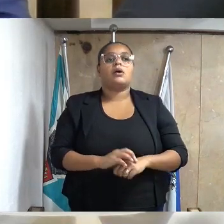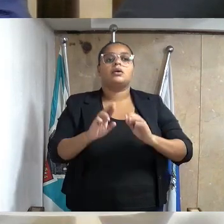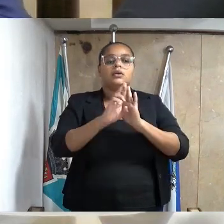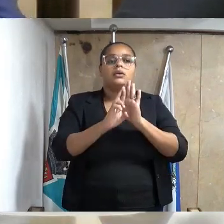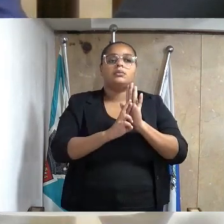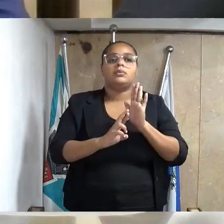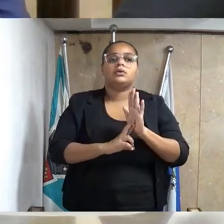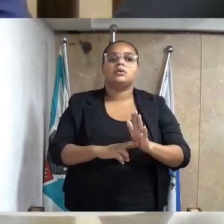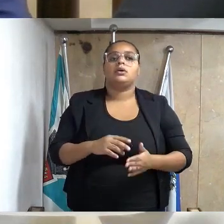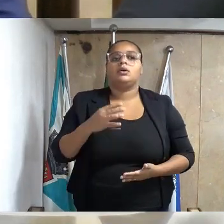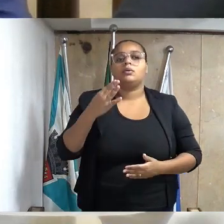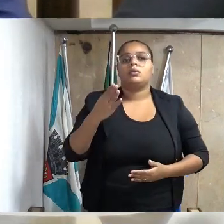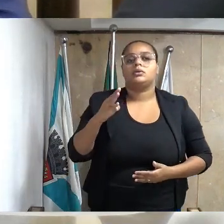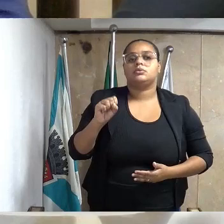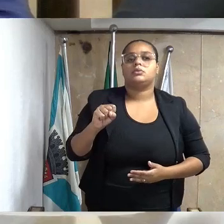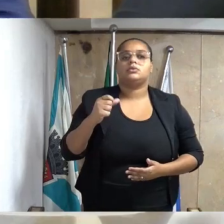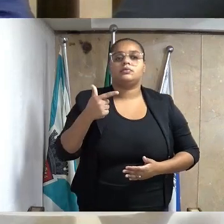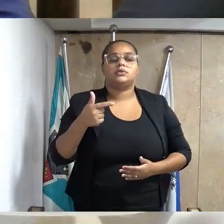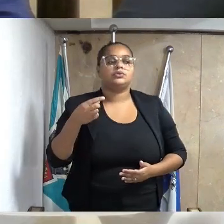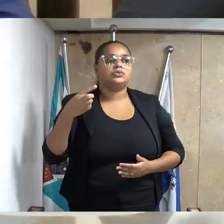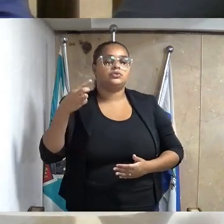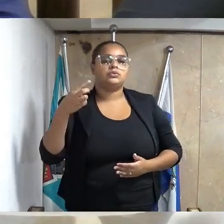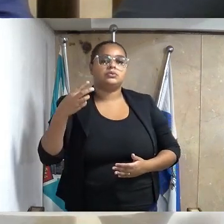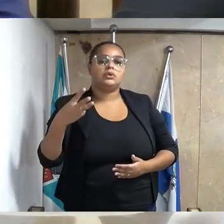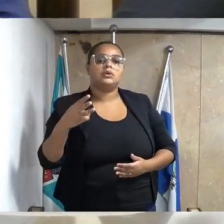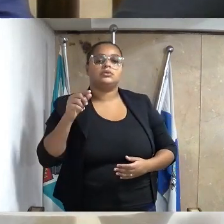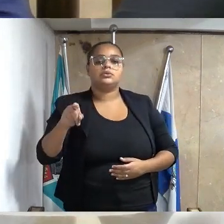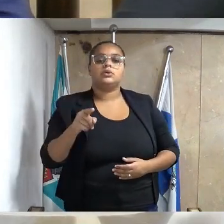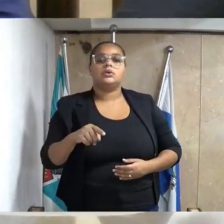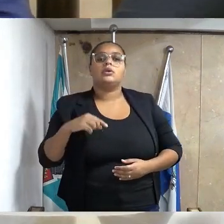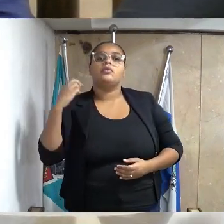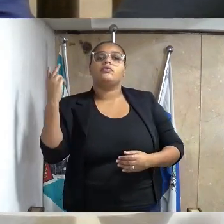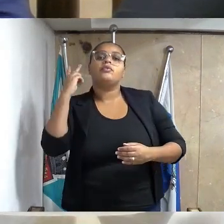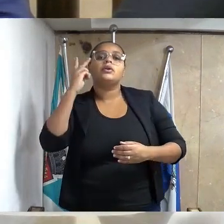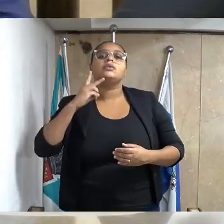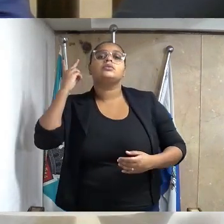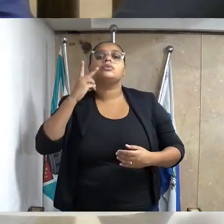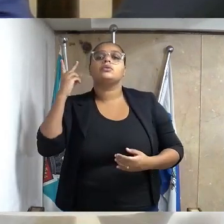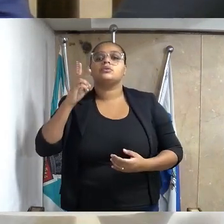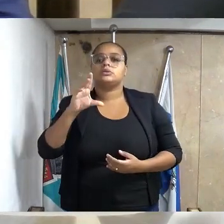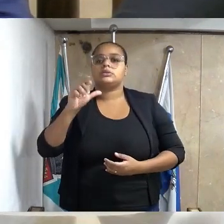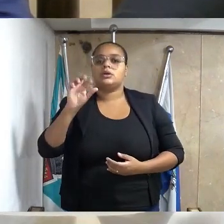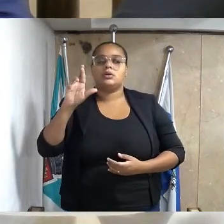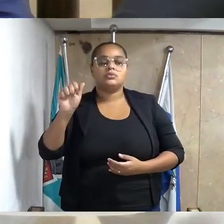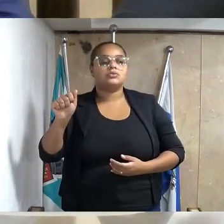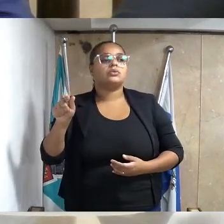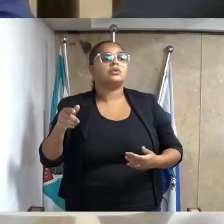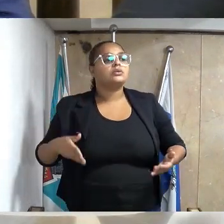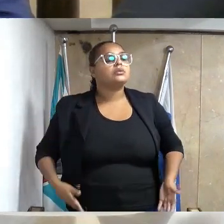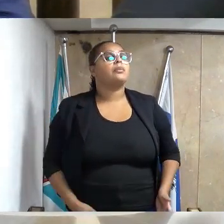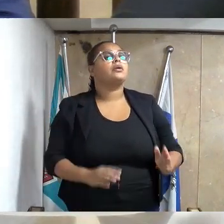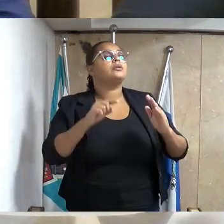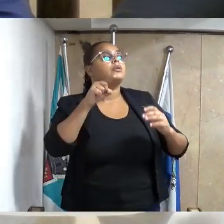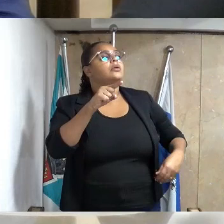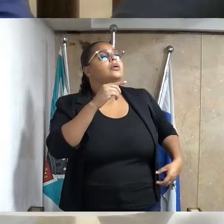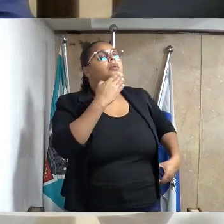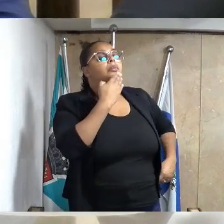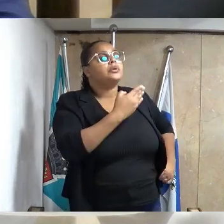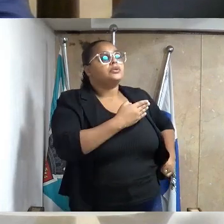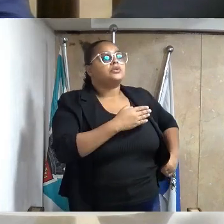Requerimento 4821/23, do excelentíssimo senhor vereador Celso Luiz Pereira do Nascimento, consignando moção